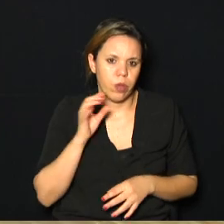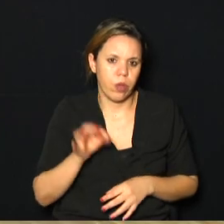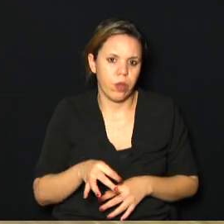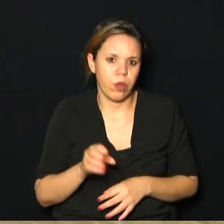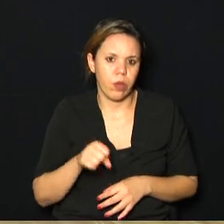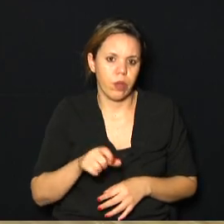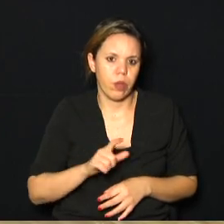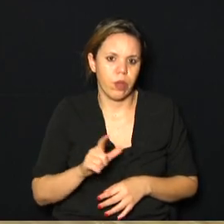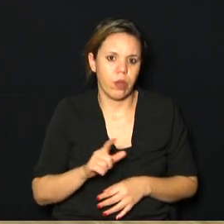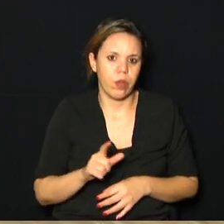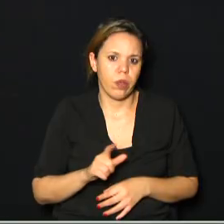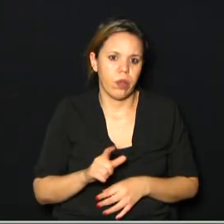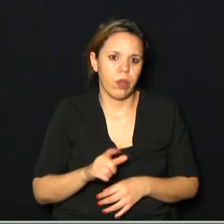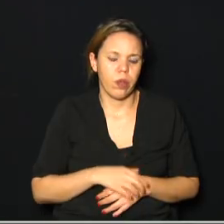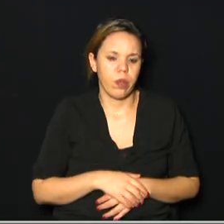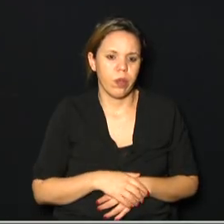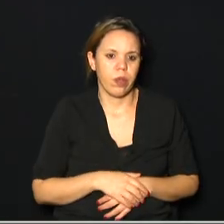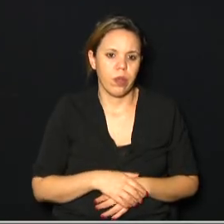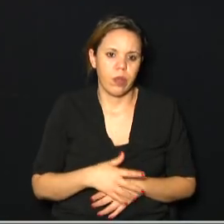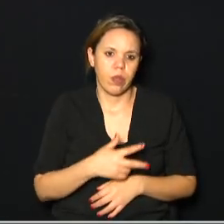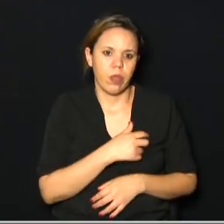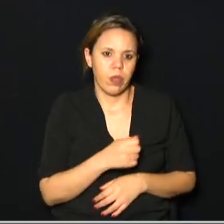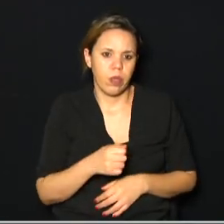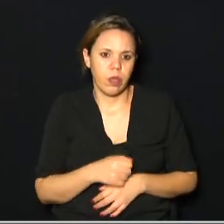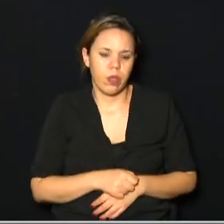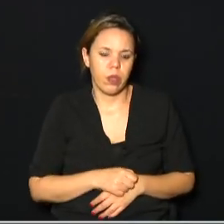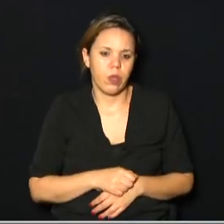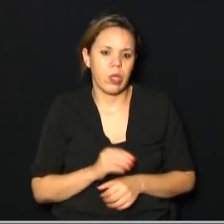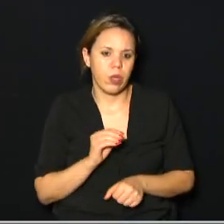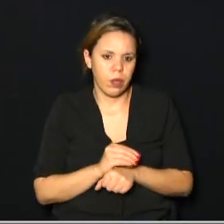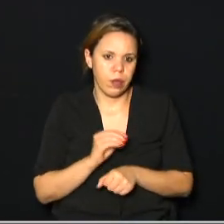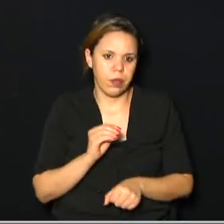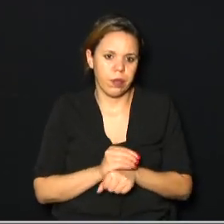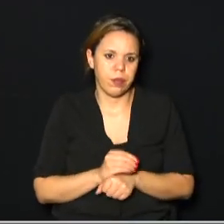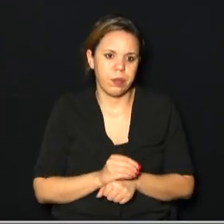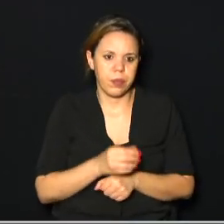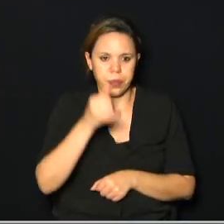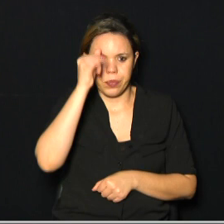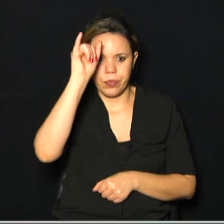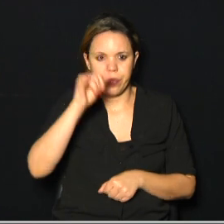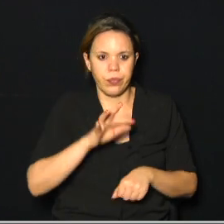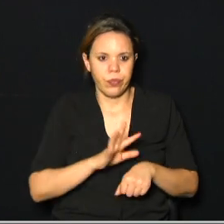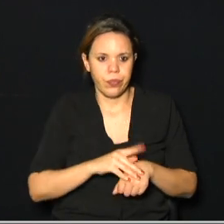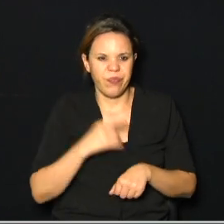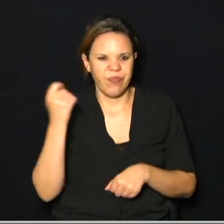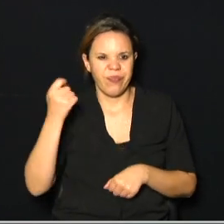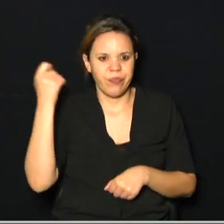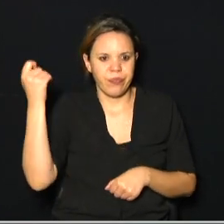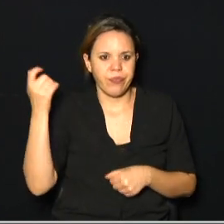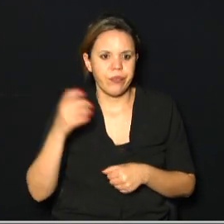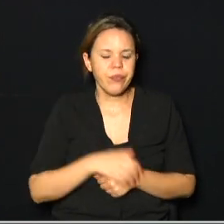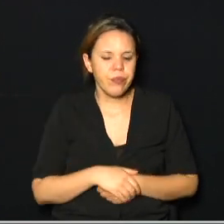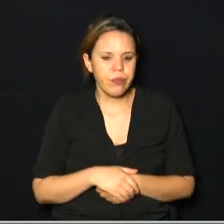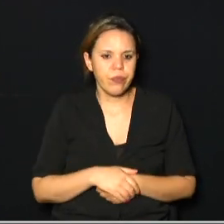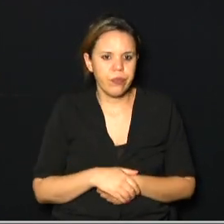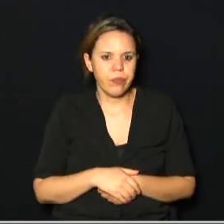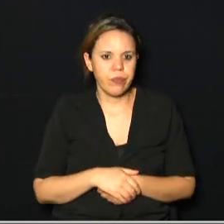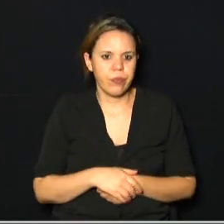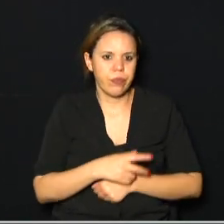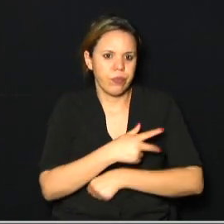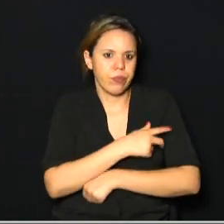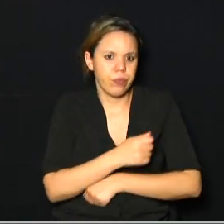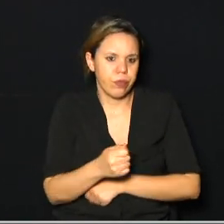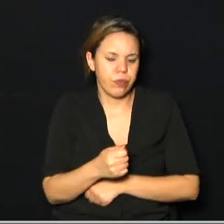Claro, claro. Tem que fazer vacinas. Vacinas protegem contra doenças que são graves, né? E é uma